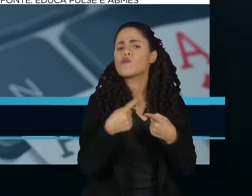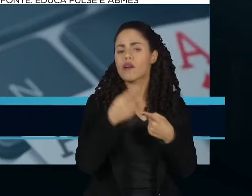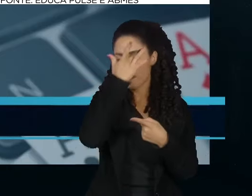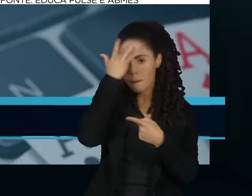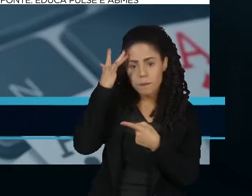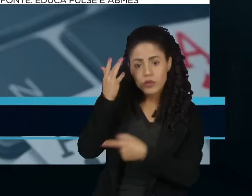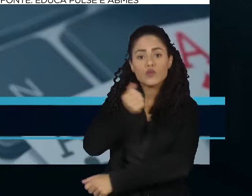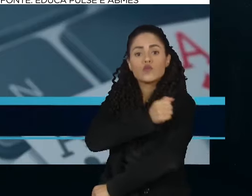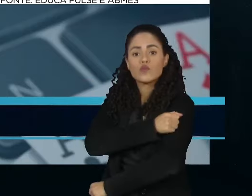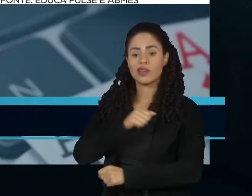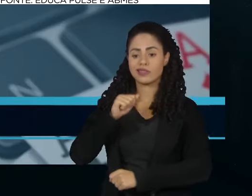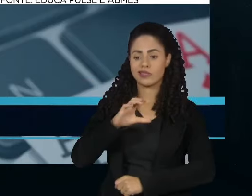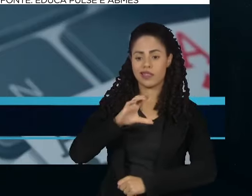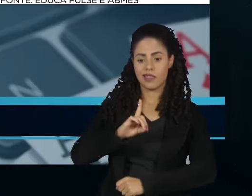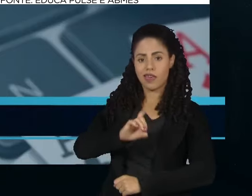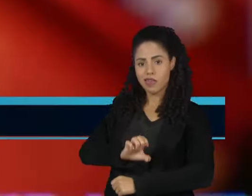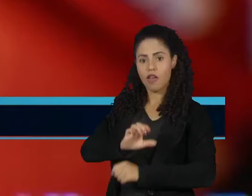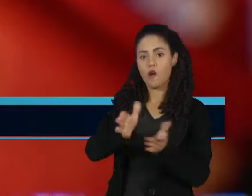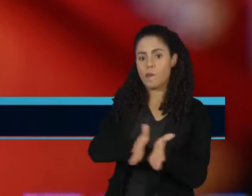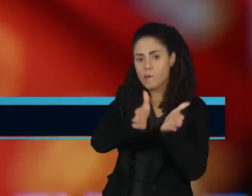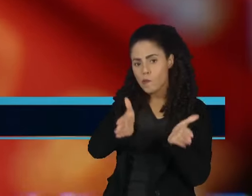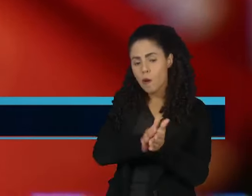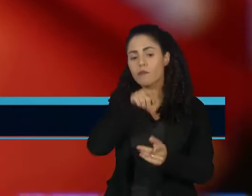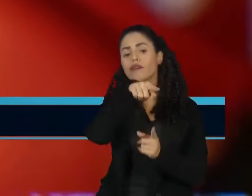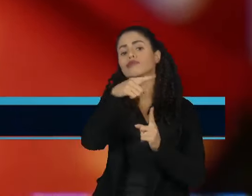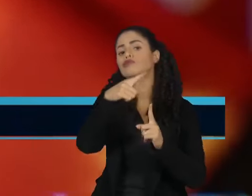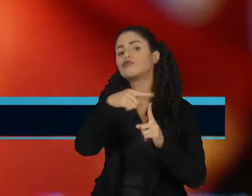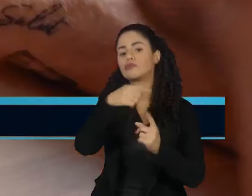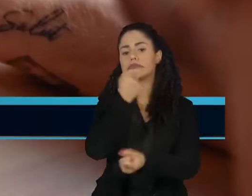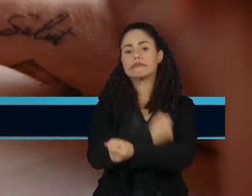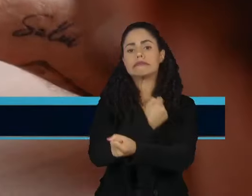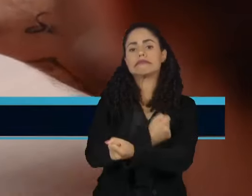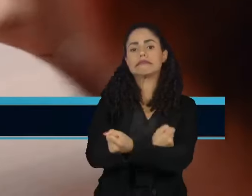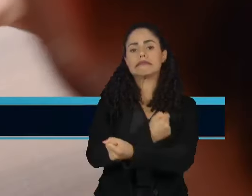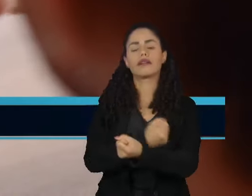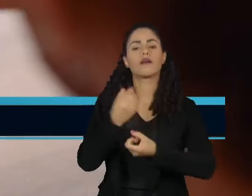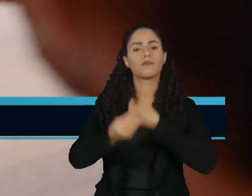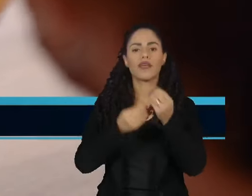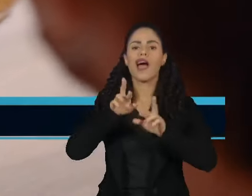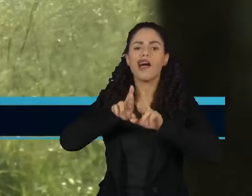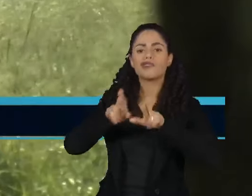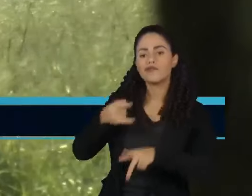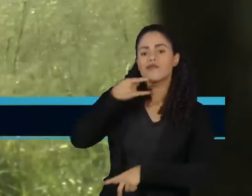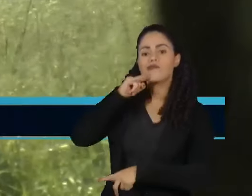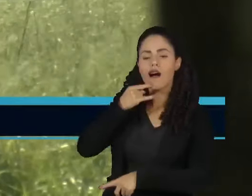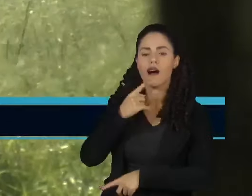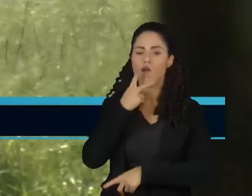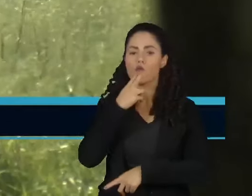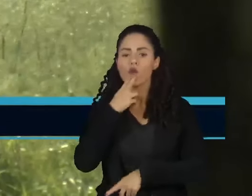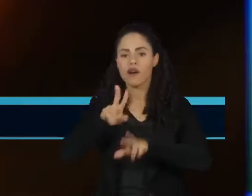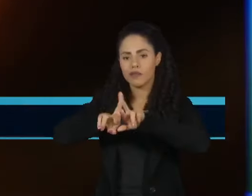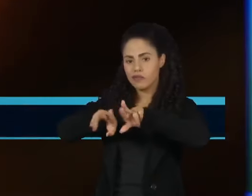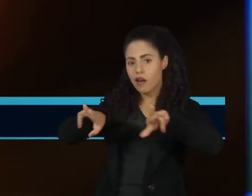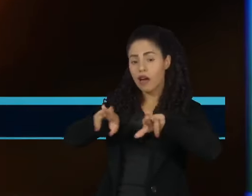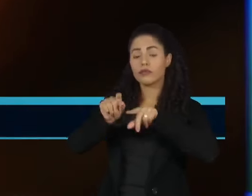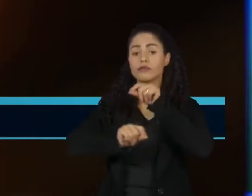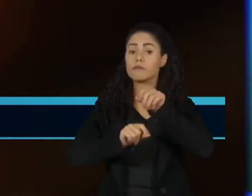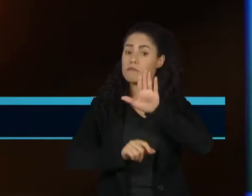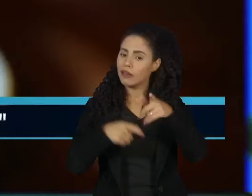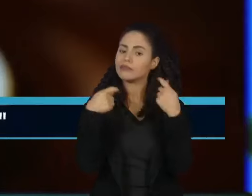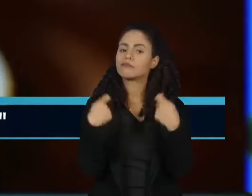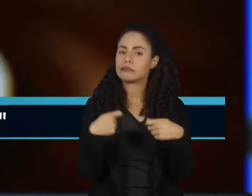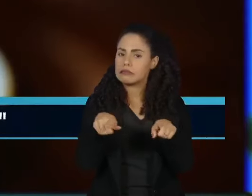das classes C, D e E. Esse tipo de dependência é diferente do álcool e de outras drogas, mas também